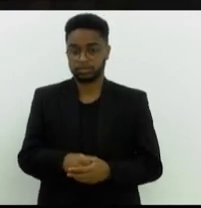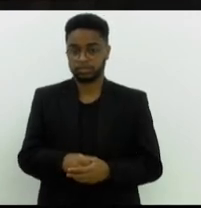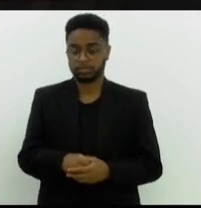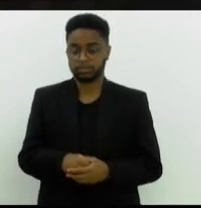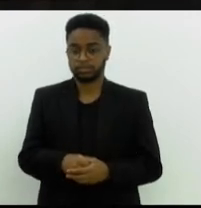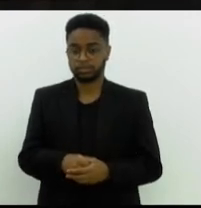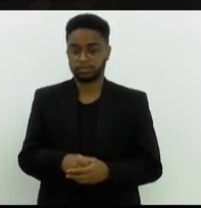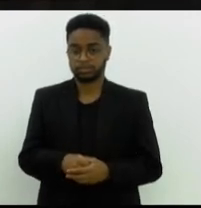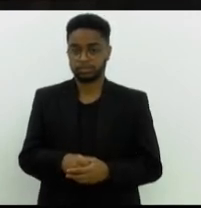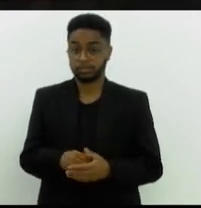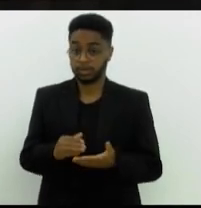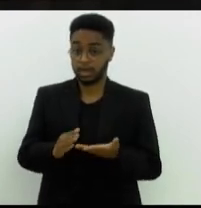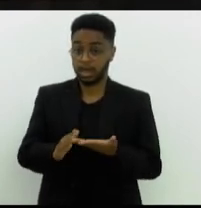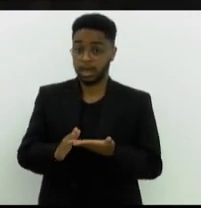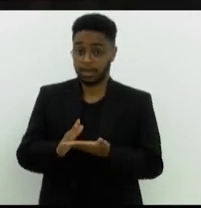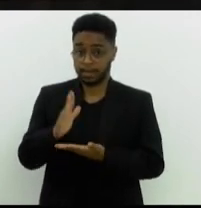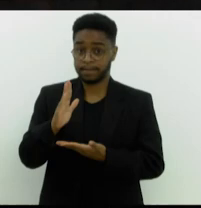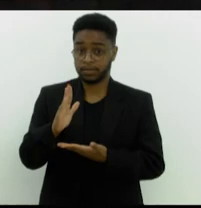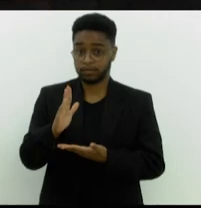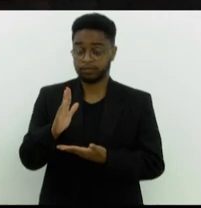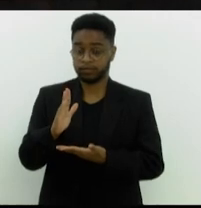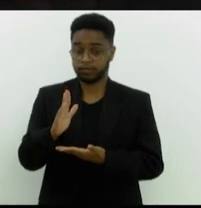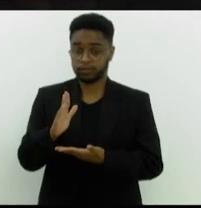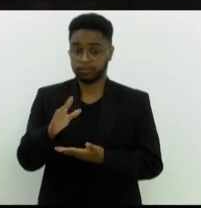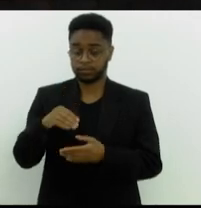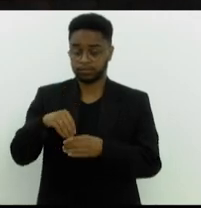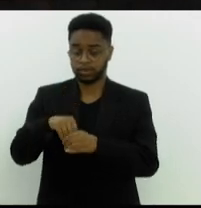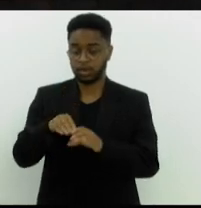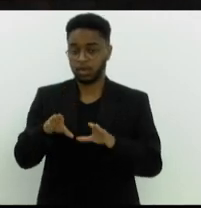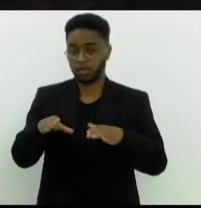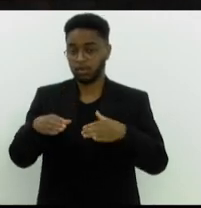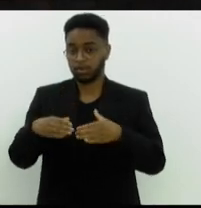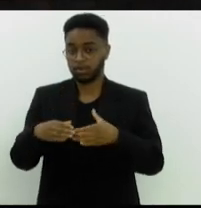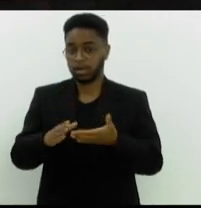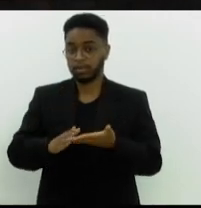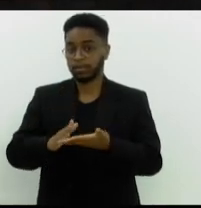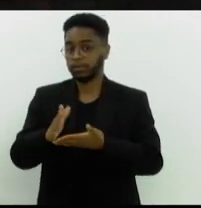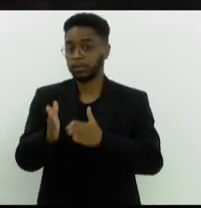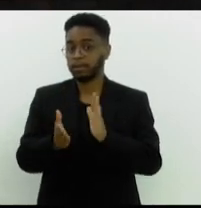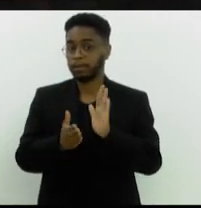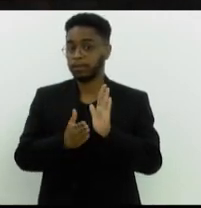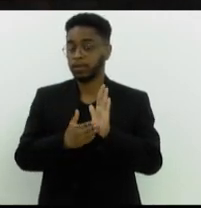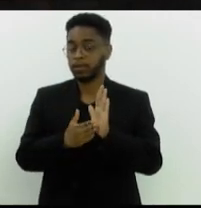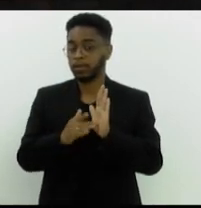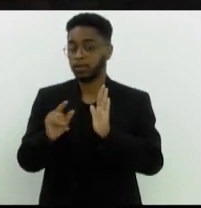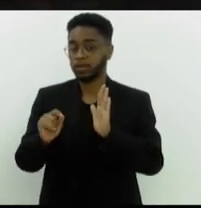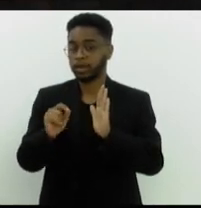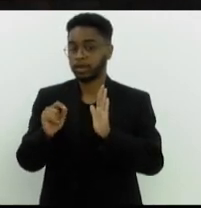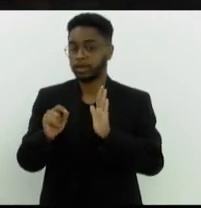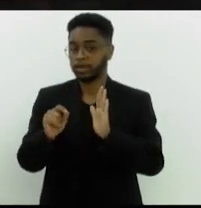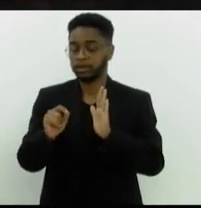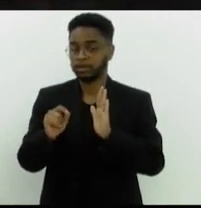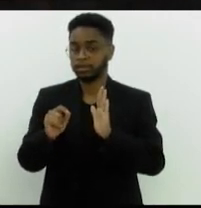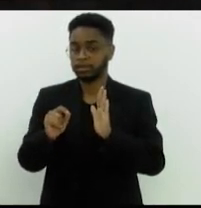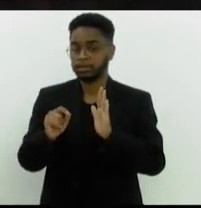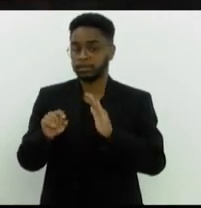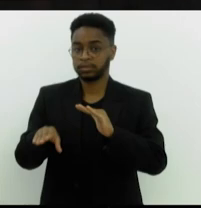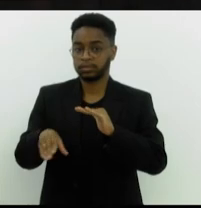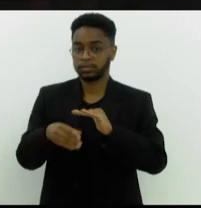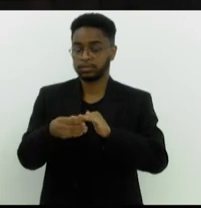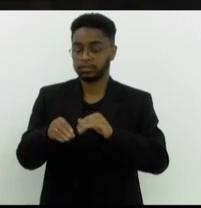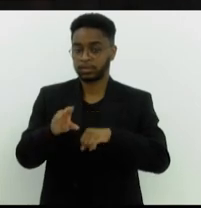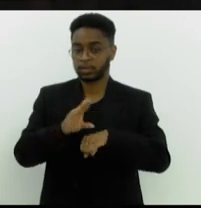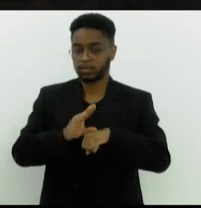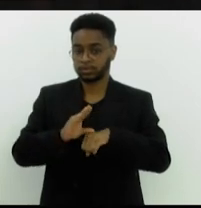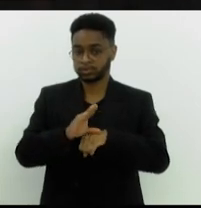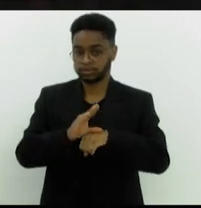aprova, ainda em comissão, a proposta de uma emenda constitucional